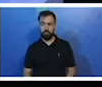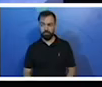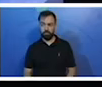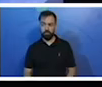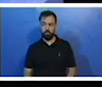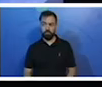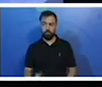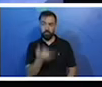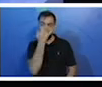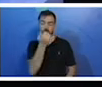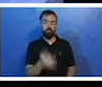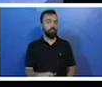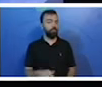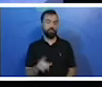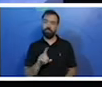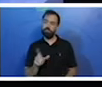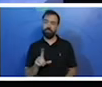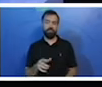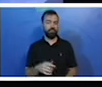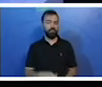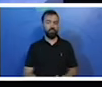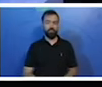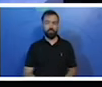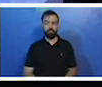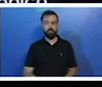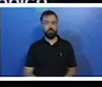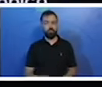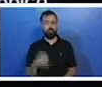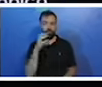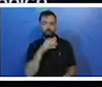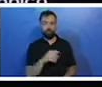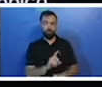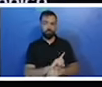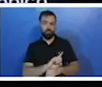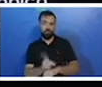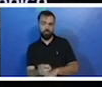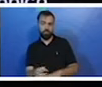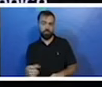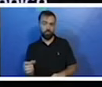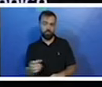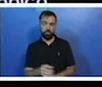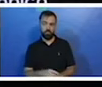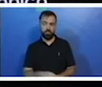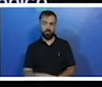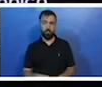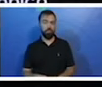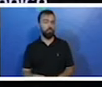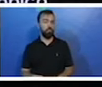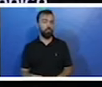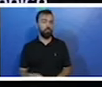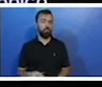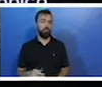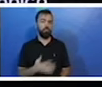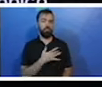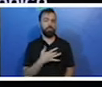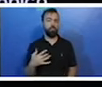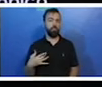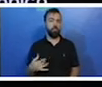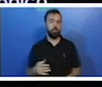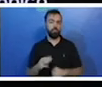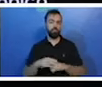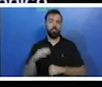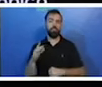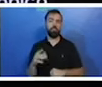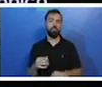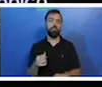nenhum acidente pela velocidade alta que eles alcançam aí. Vamos aos benefícios do ciclismo.